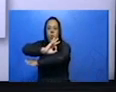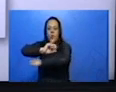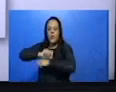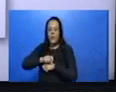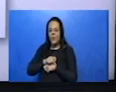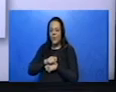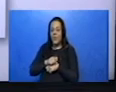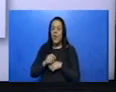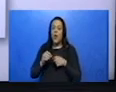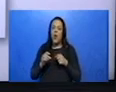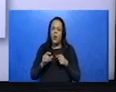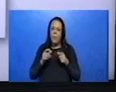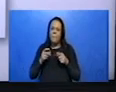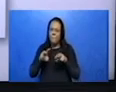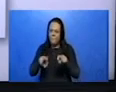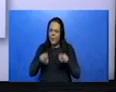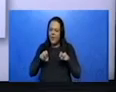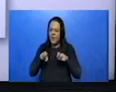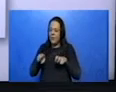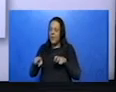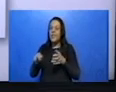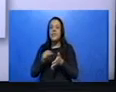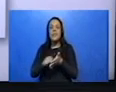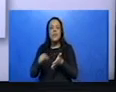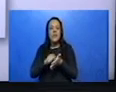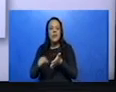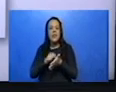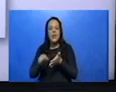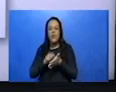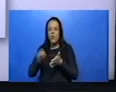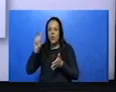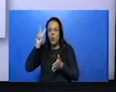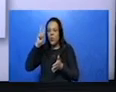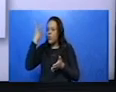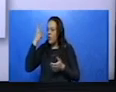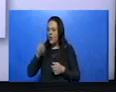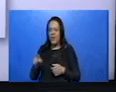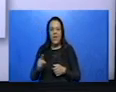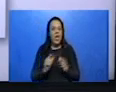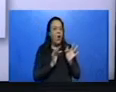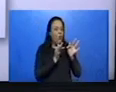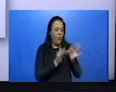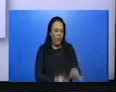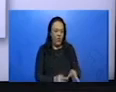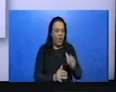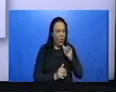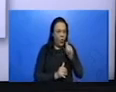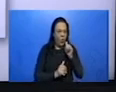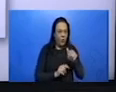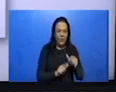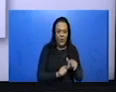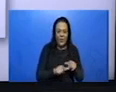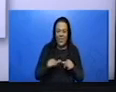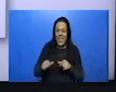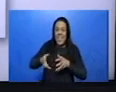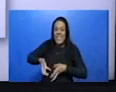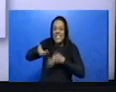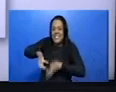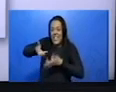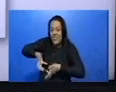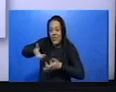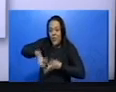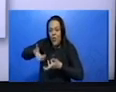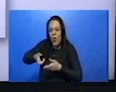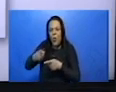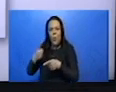elementos da história. Ele não contou o final, mas ele colocou o que motivou as pessoas a perseguirem, né,